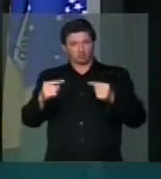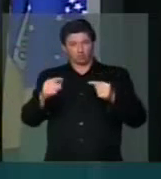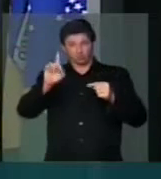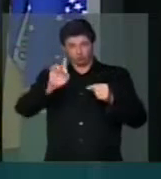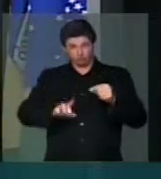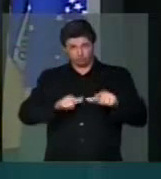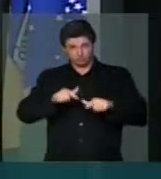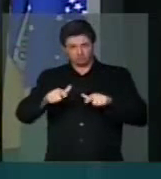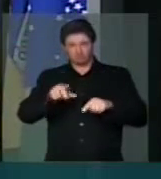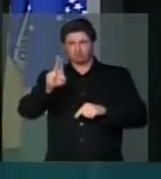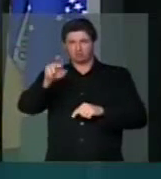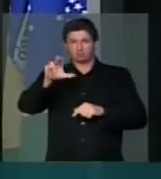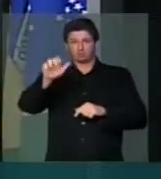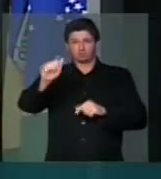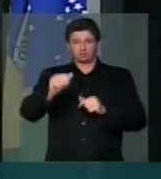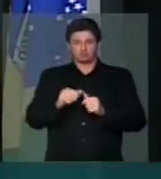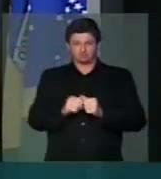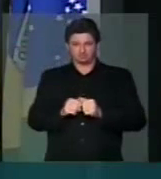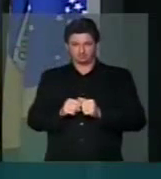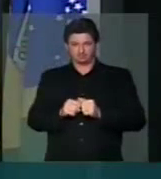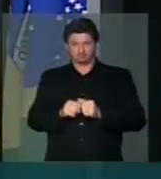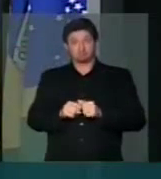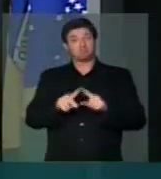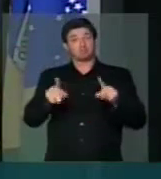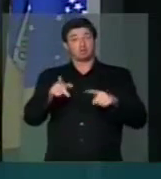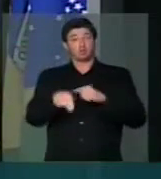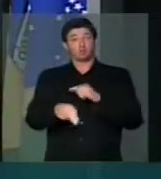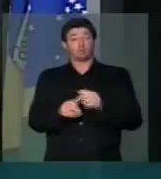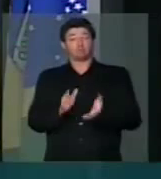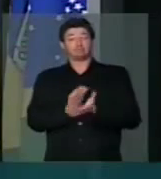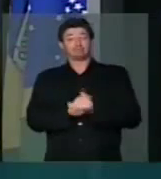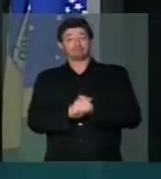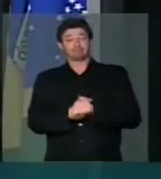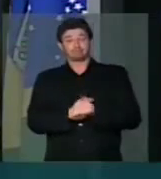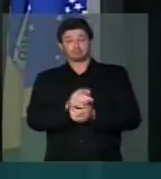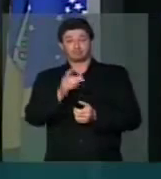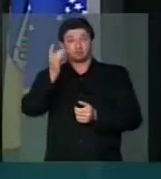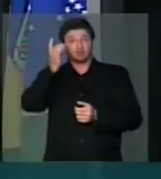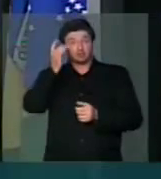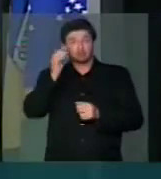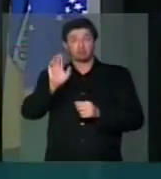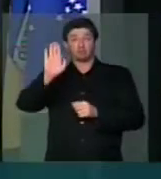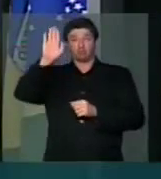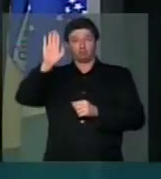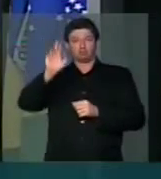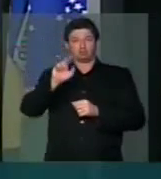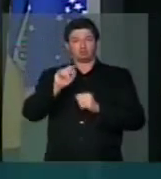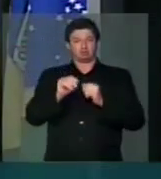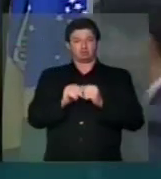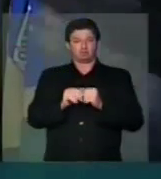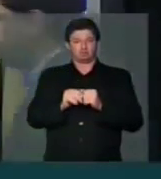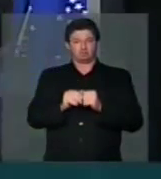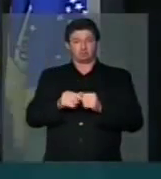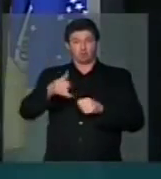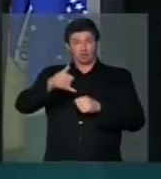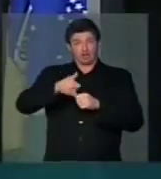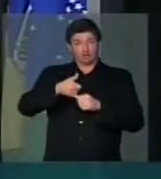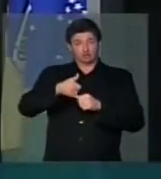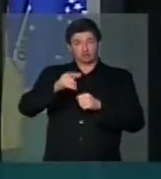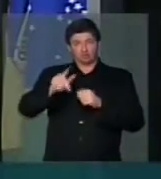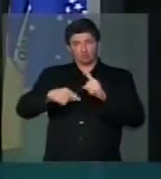direitos trabalhistas e ela cortou. Dilma Rousseff prometeu não aumentar o